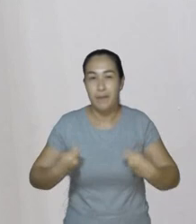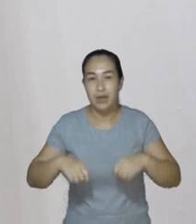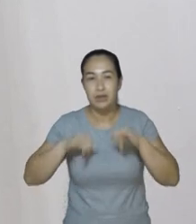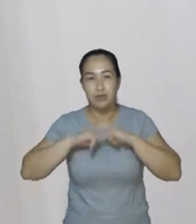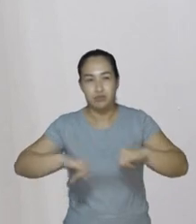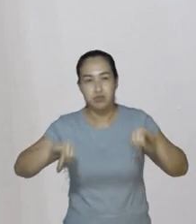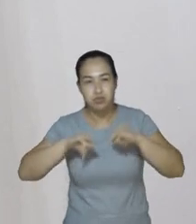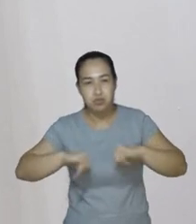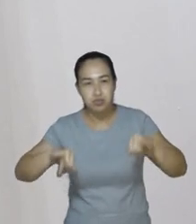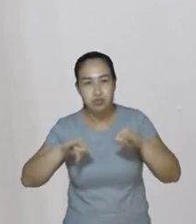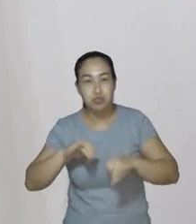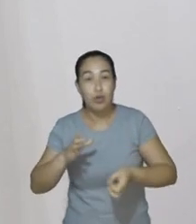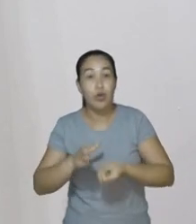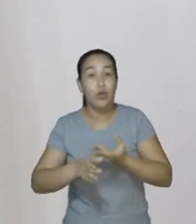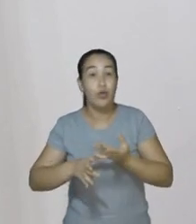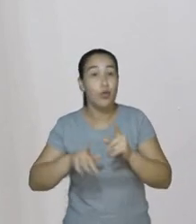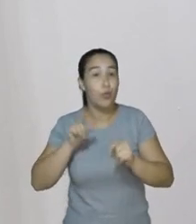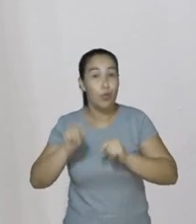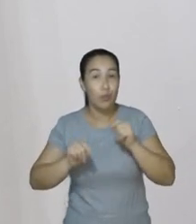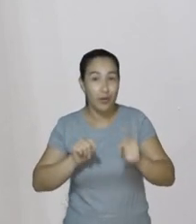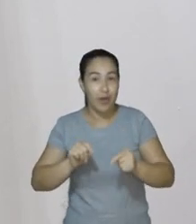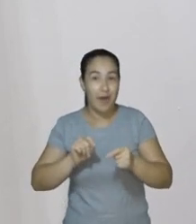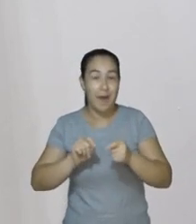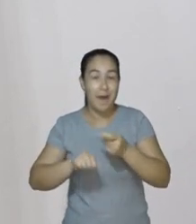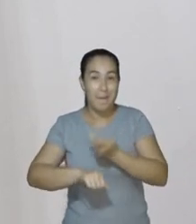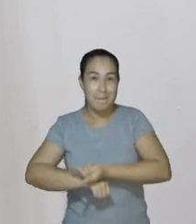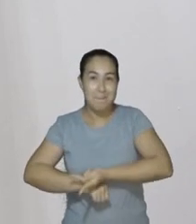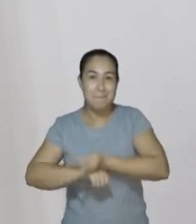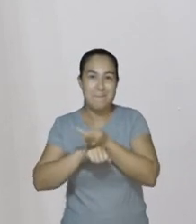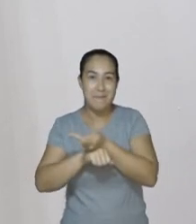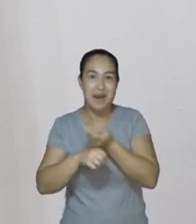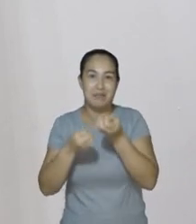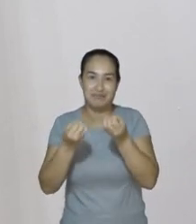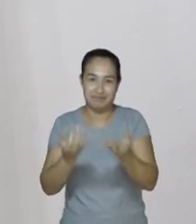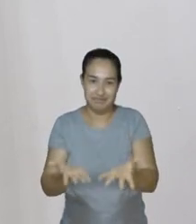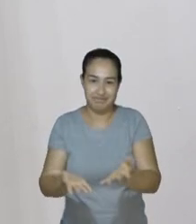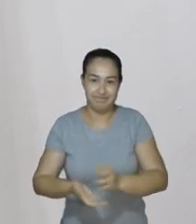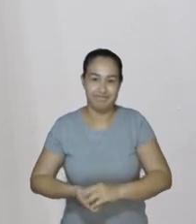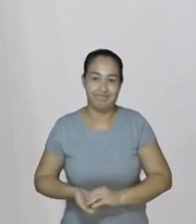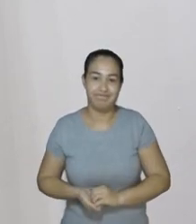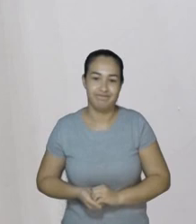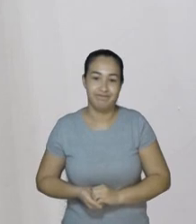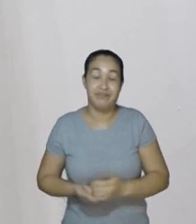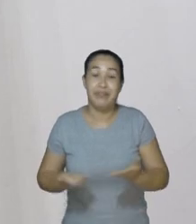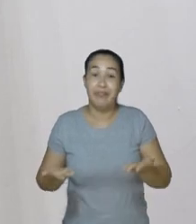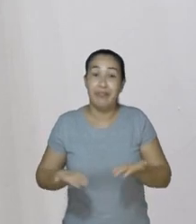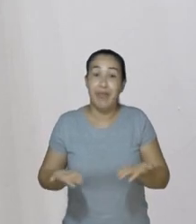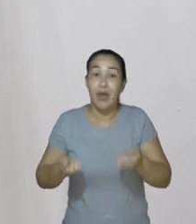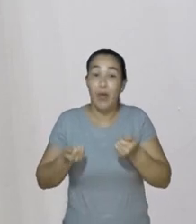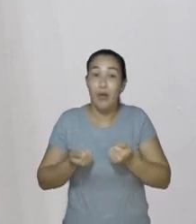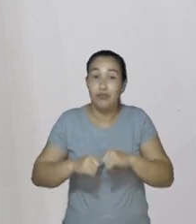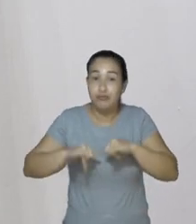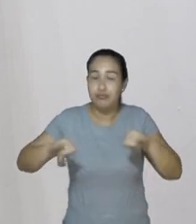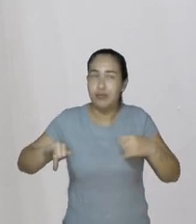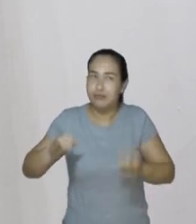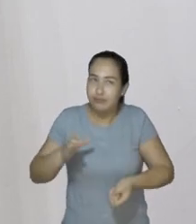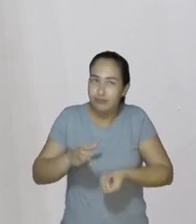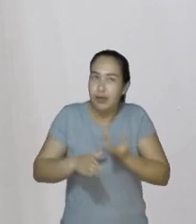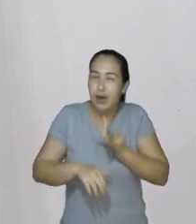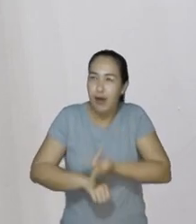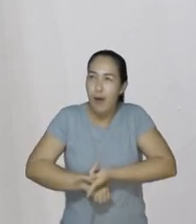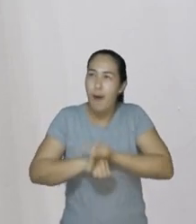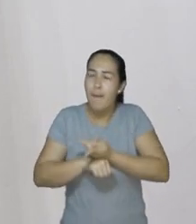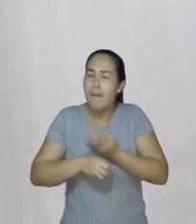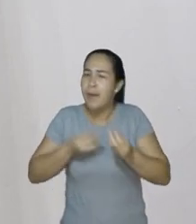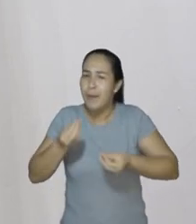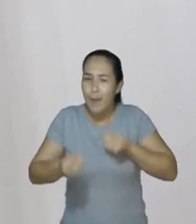E criamos o prêmio que está sendo entregue agora aqui. E daí a gente disse, bom, nós vamos criar um prêmio em que vai ser